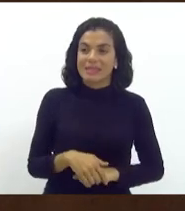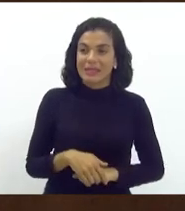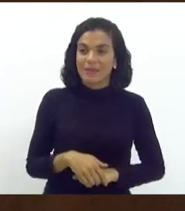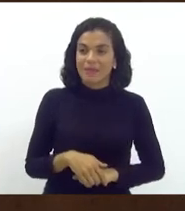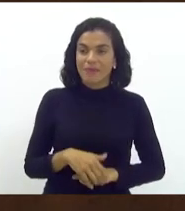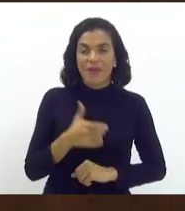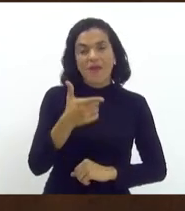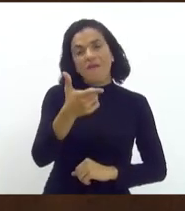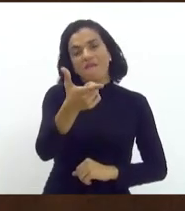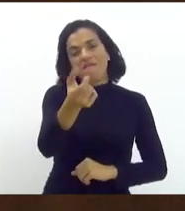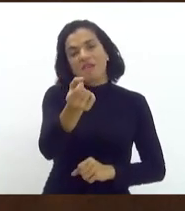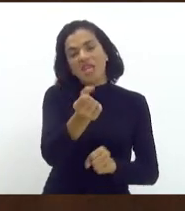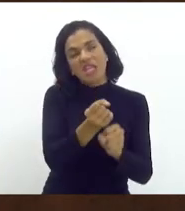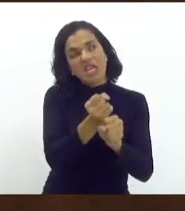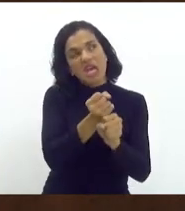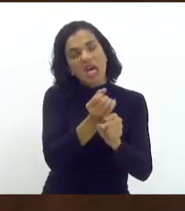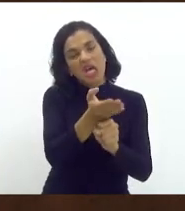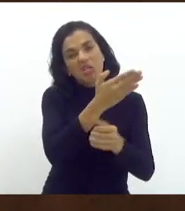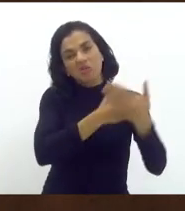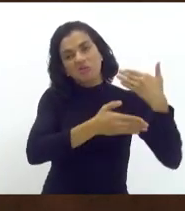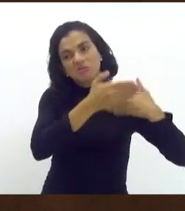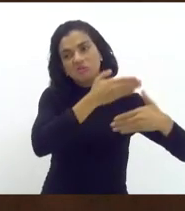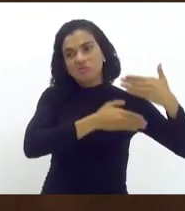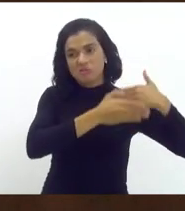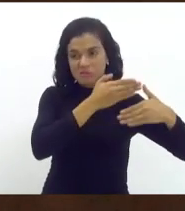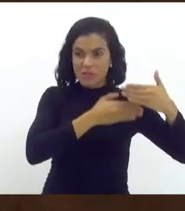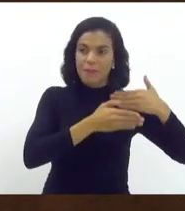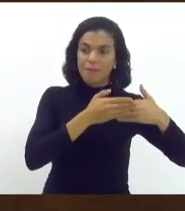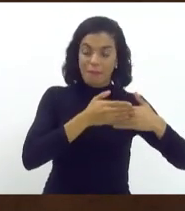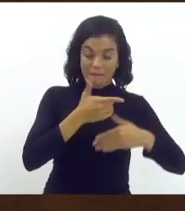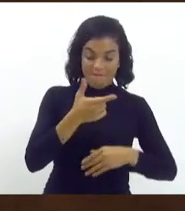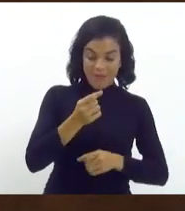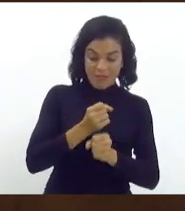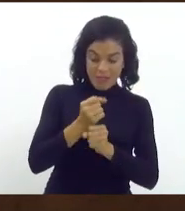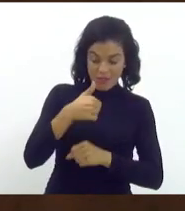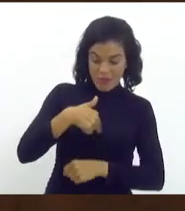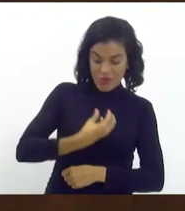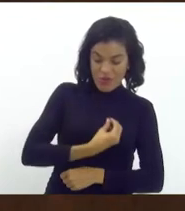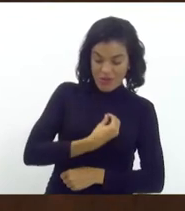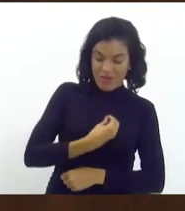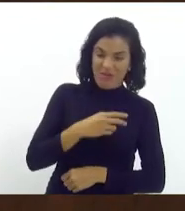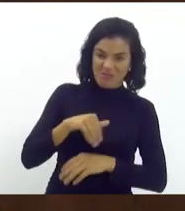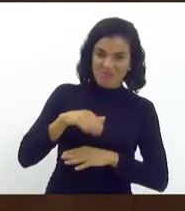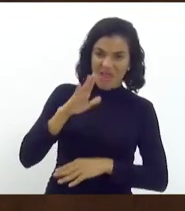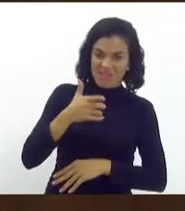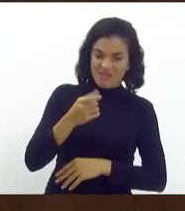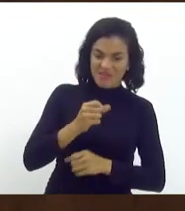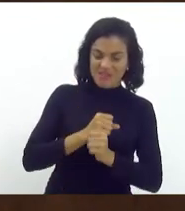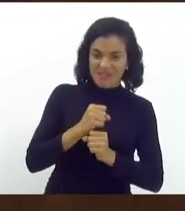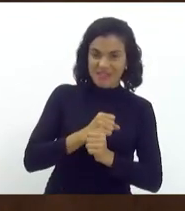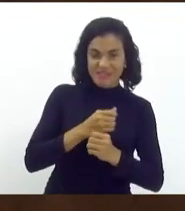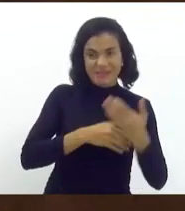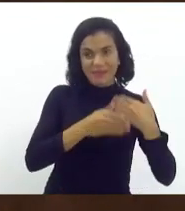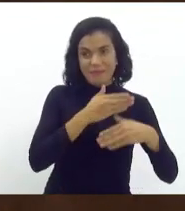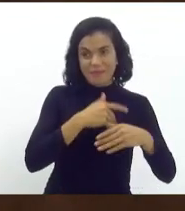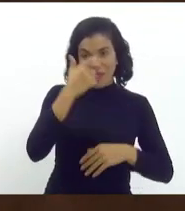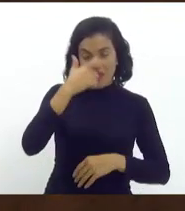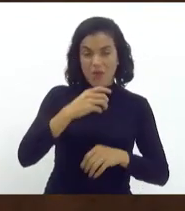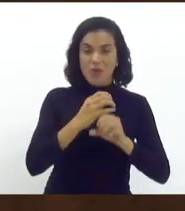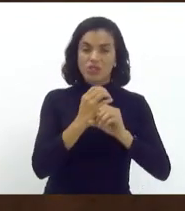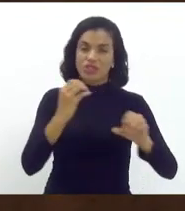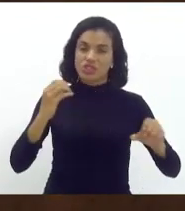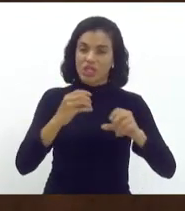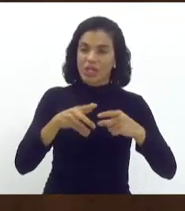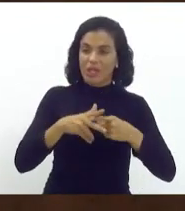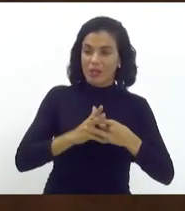vinte e poucos anos ou mais para trás porque há 20 anos eu tô aqui mas antes disso como engenheiro mecânico eu